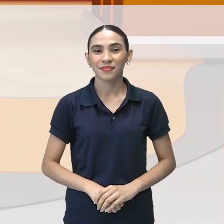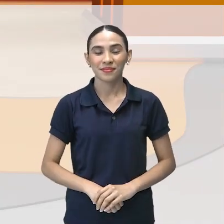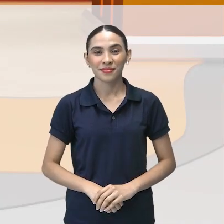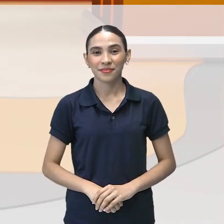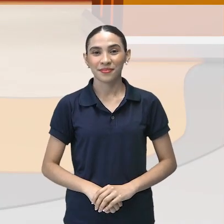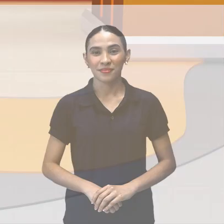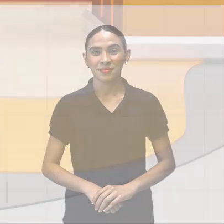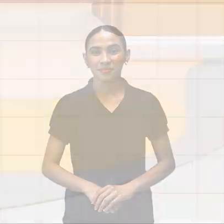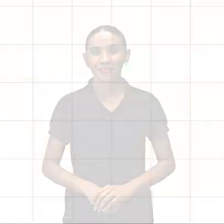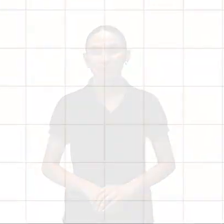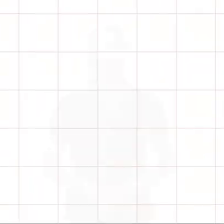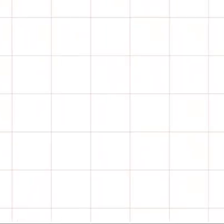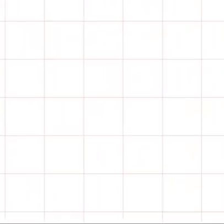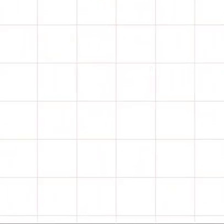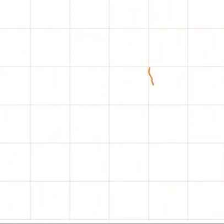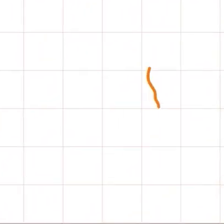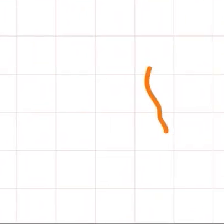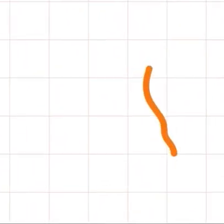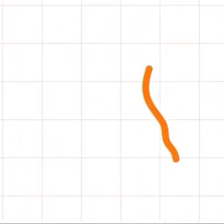aula.